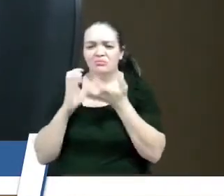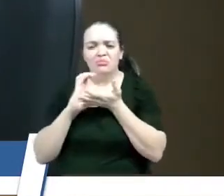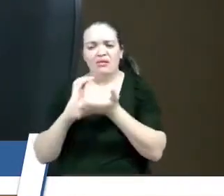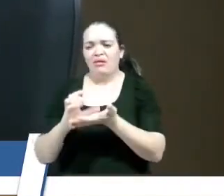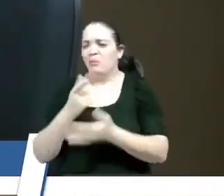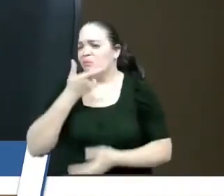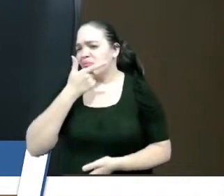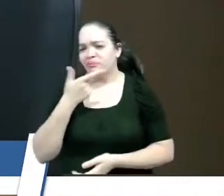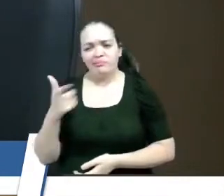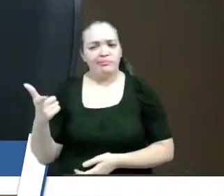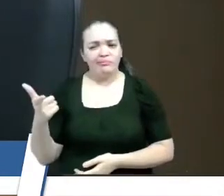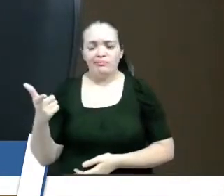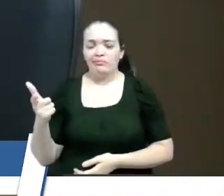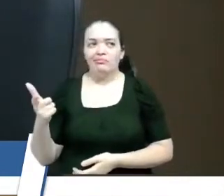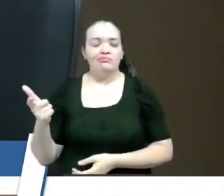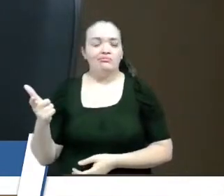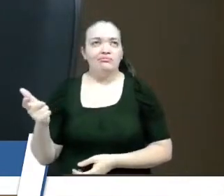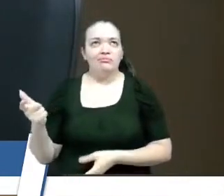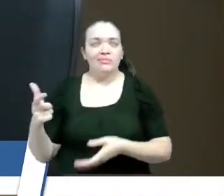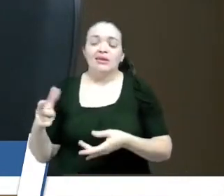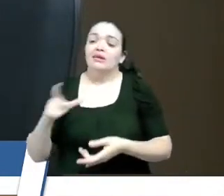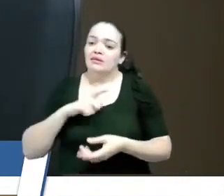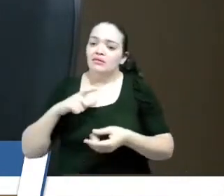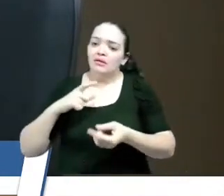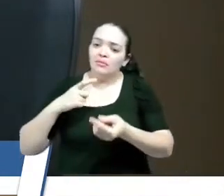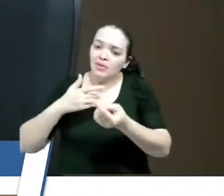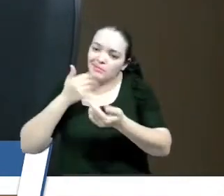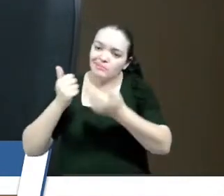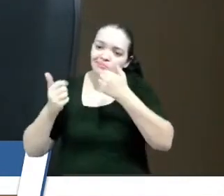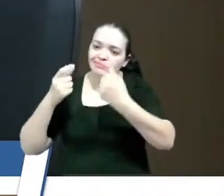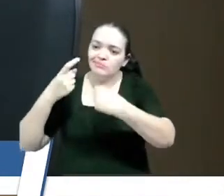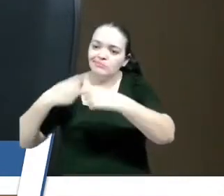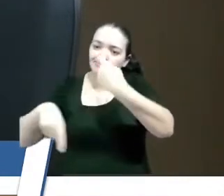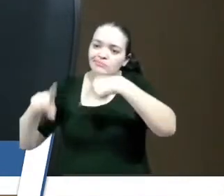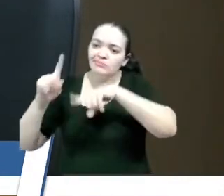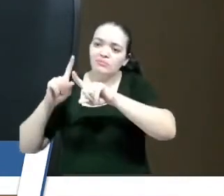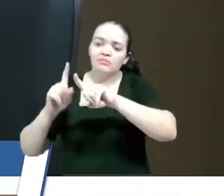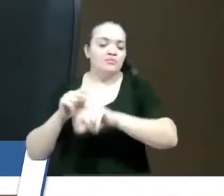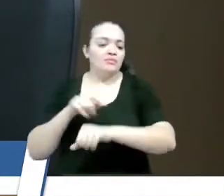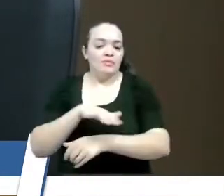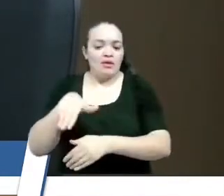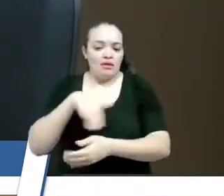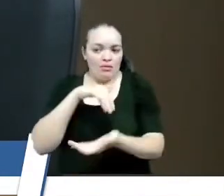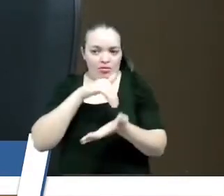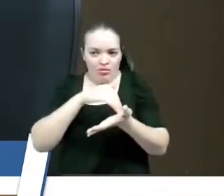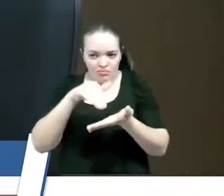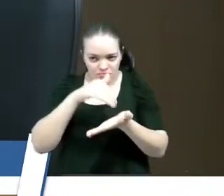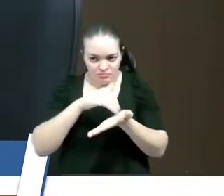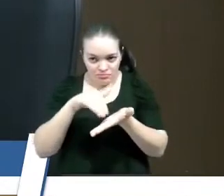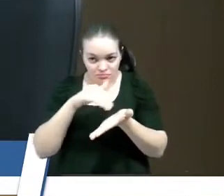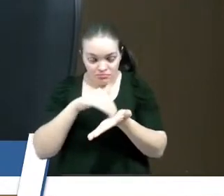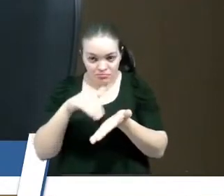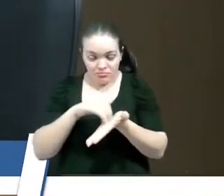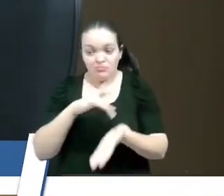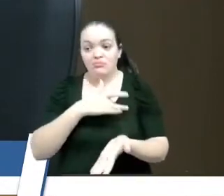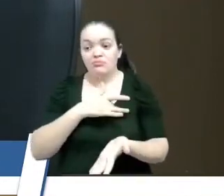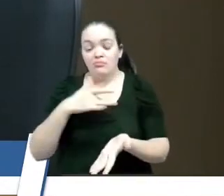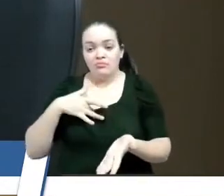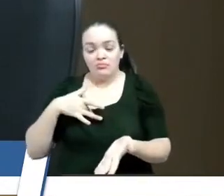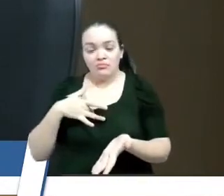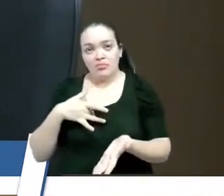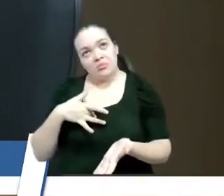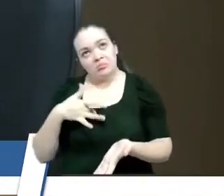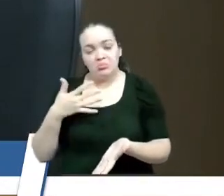ponta. E está tendo uma evolução na Secretaria de Saúde de